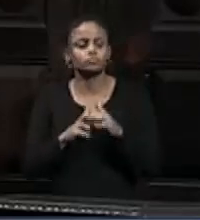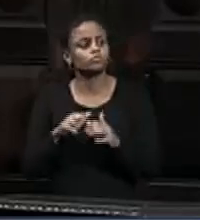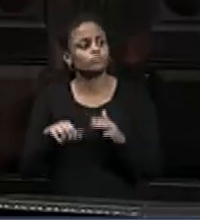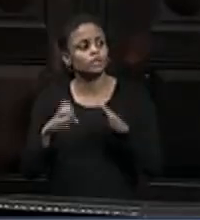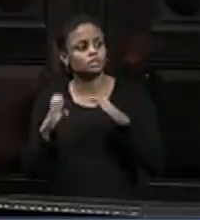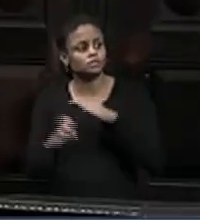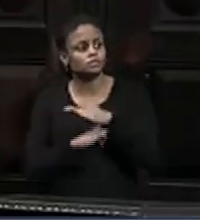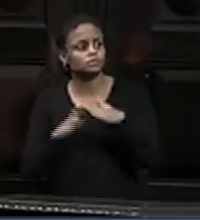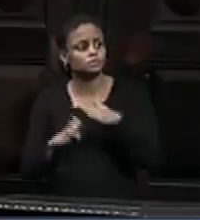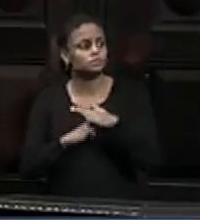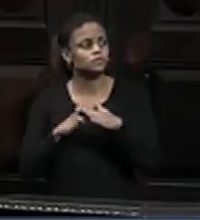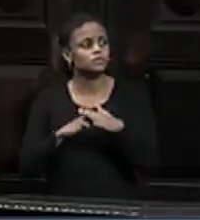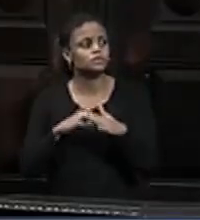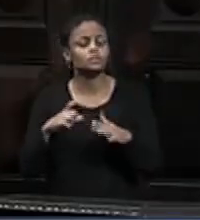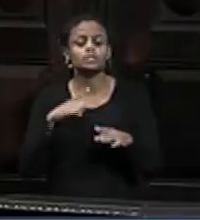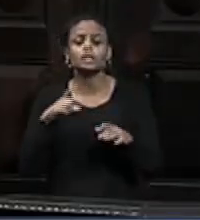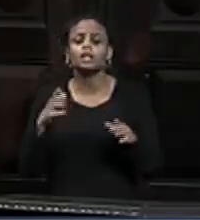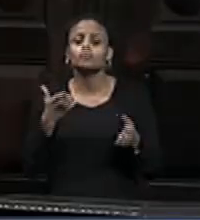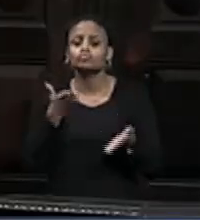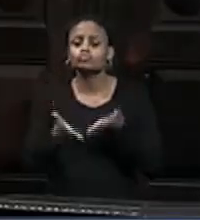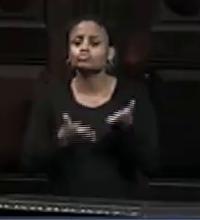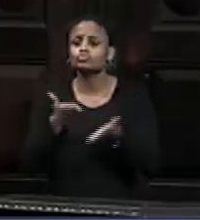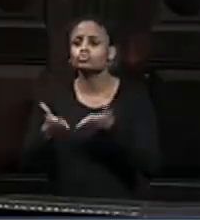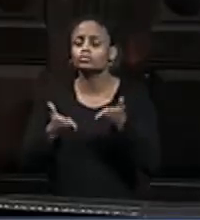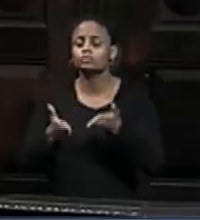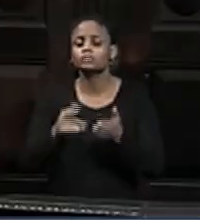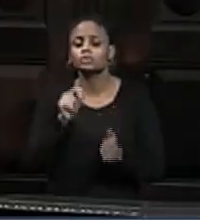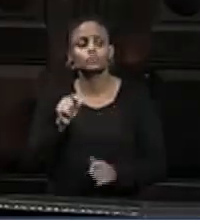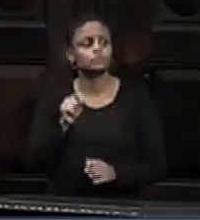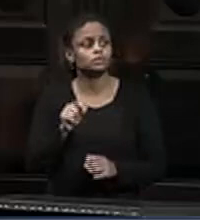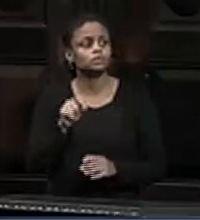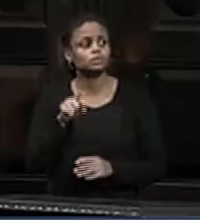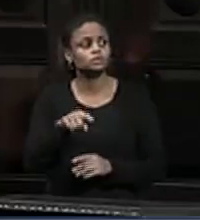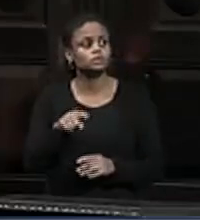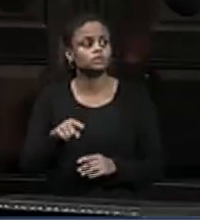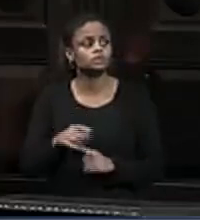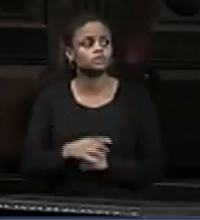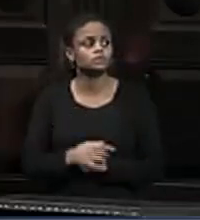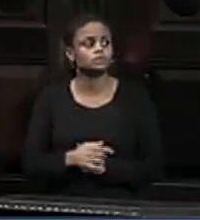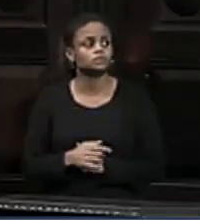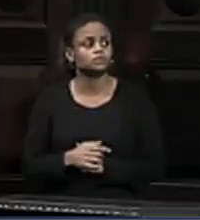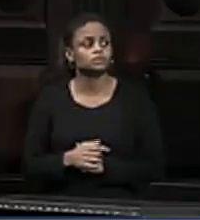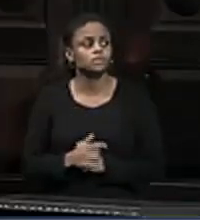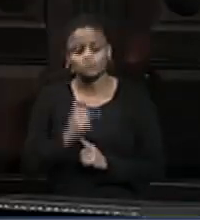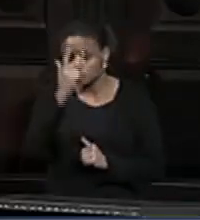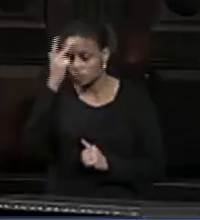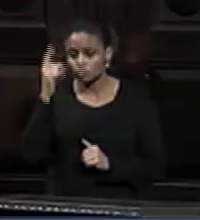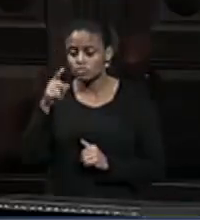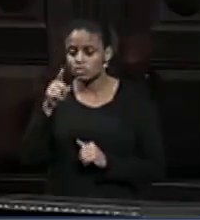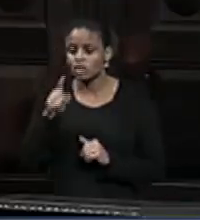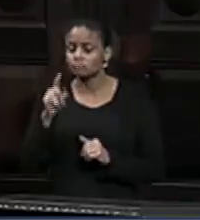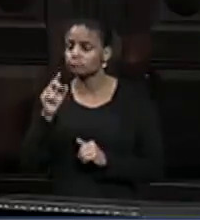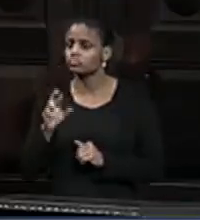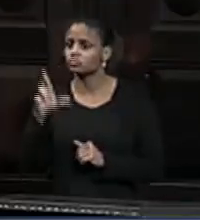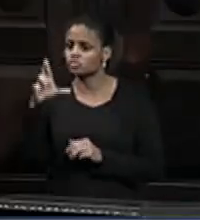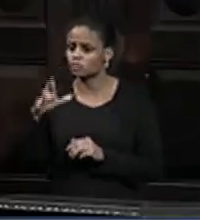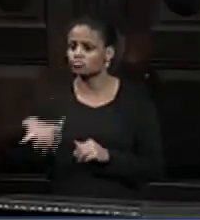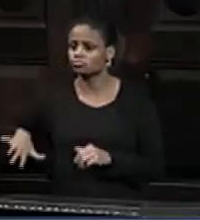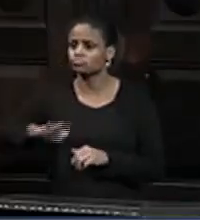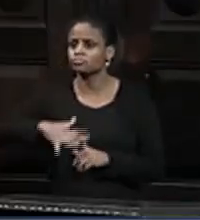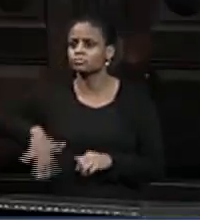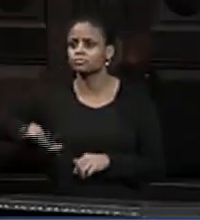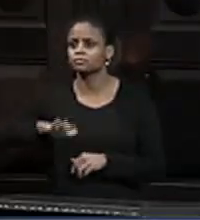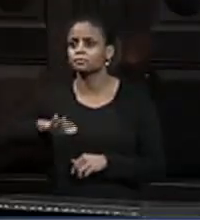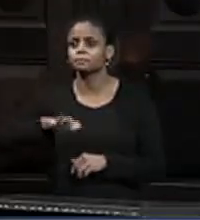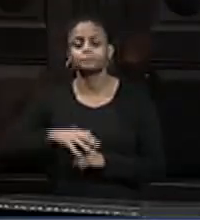agências reguladoras foram criadas muito mais como instrumentos daqueles que controlam o setor. Para dar